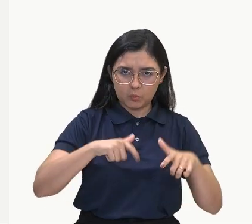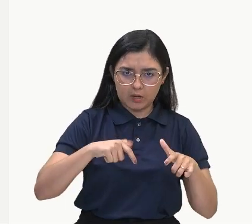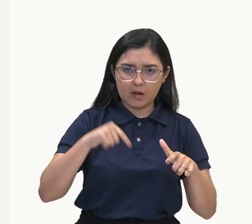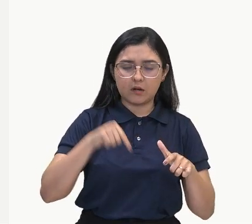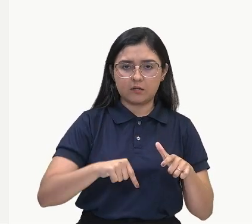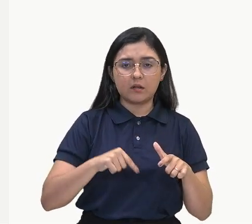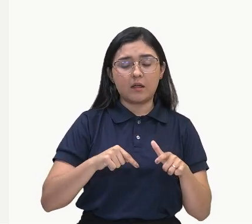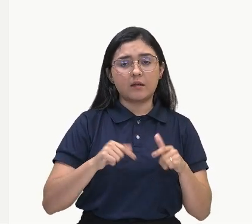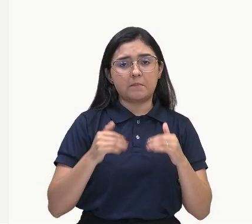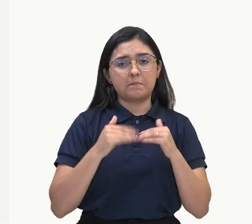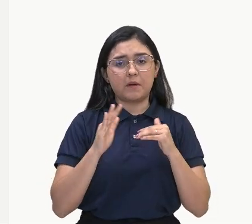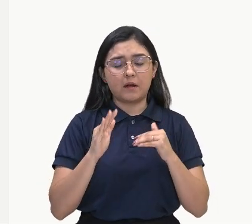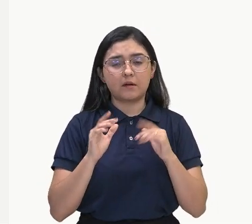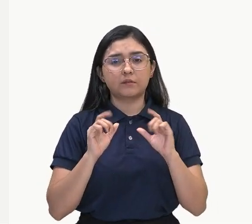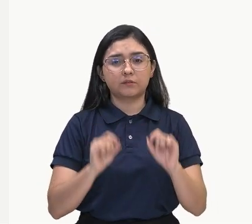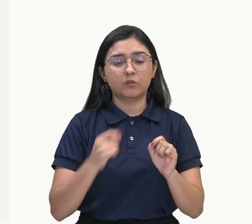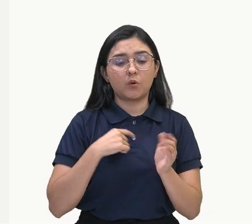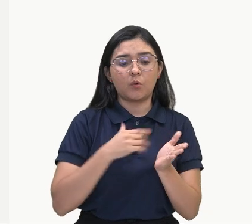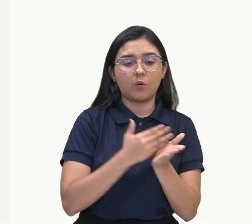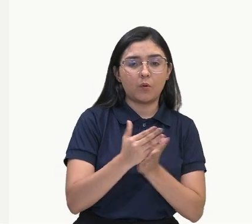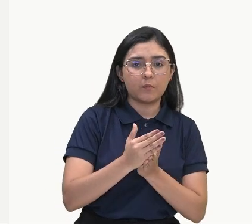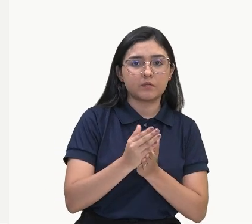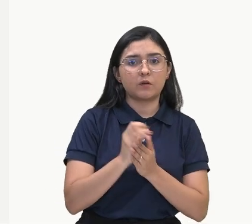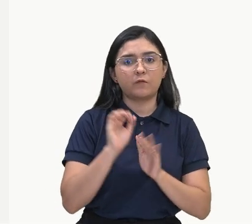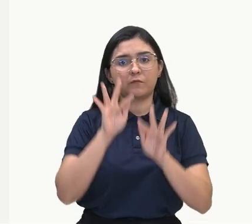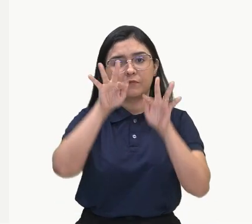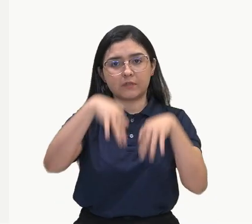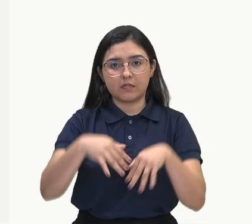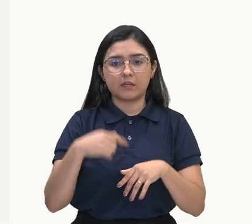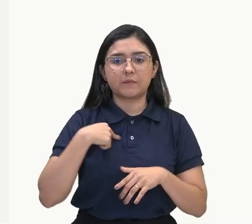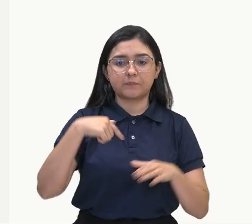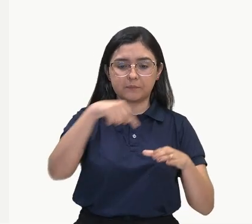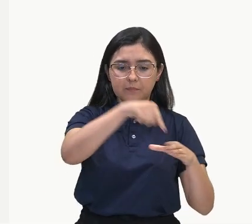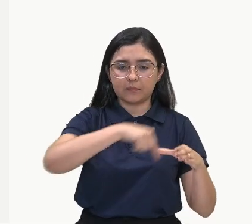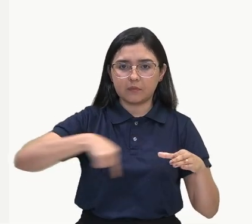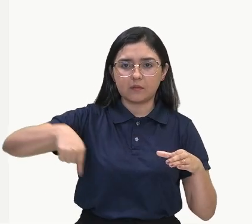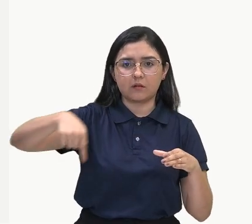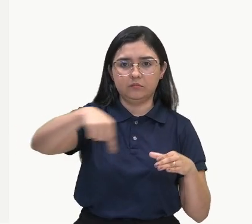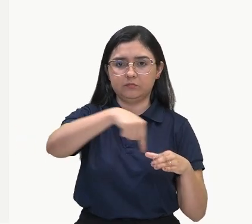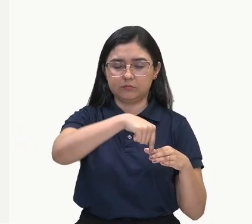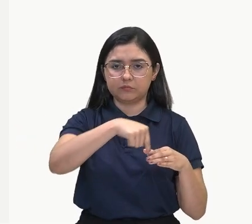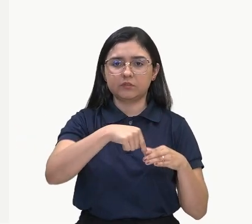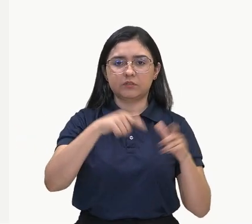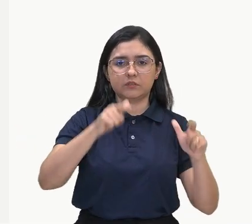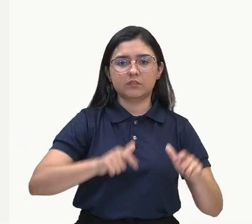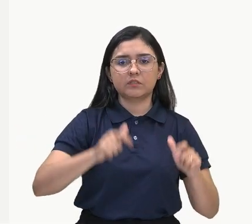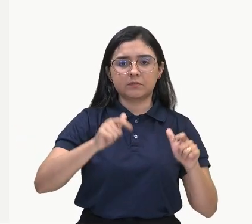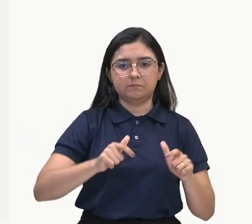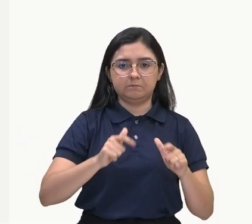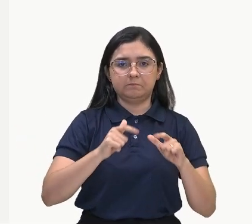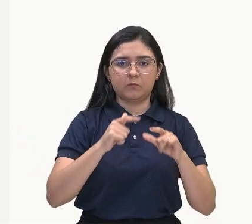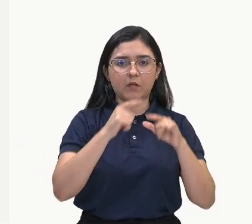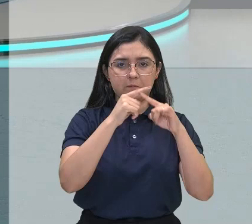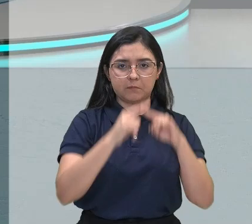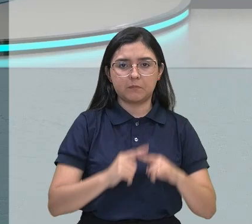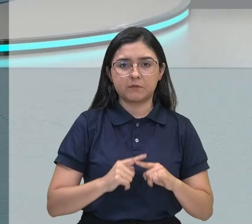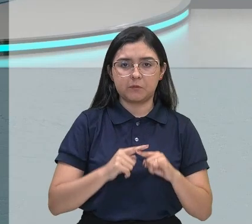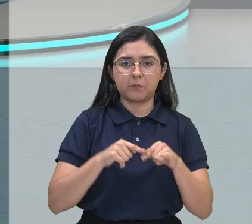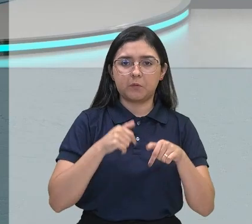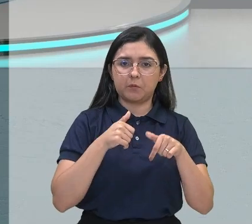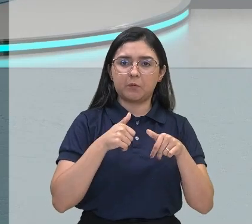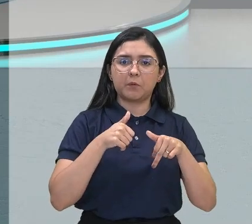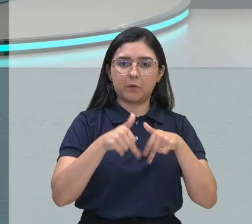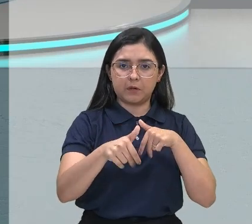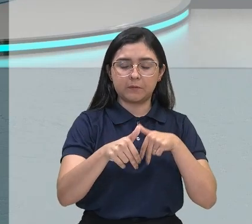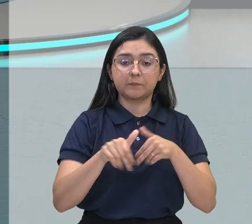comum elas iniciarem ou serem finalizadas dentro desse campo de prova. E aí, para a gente falar um pouquinho